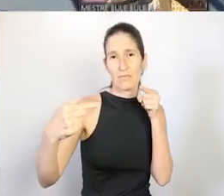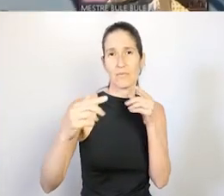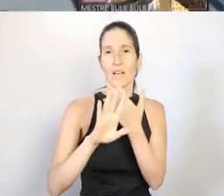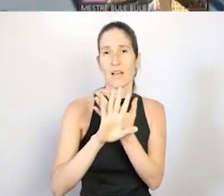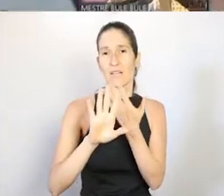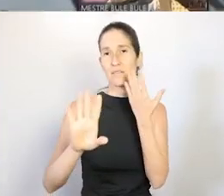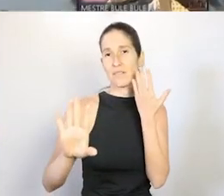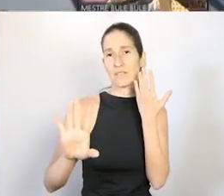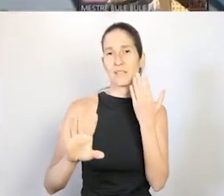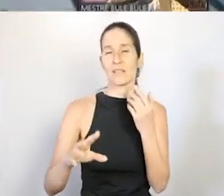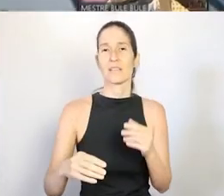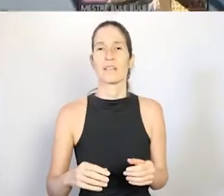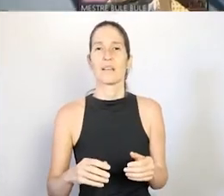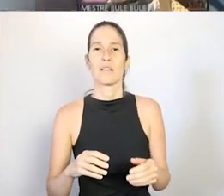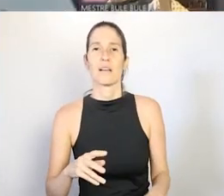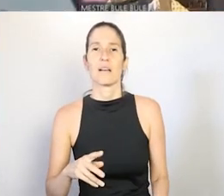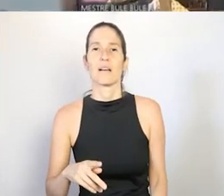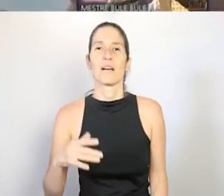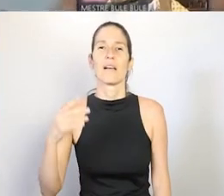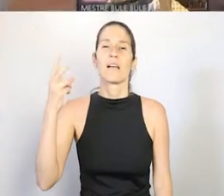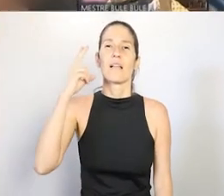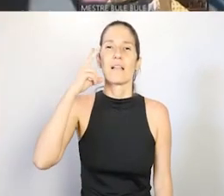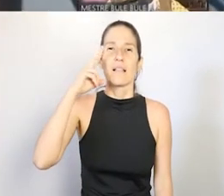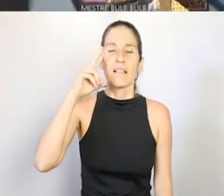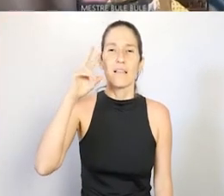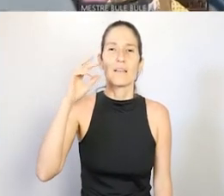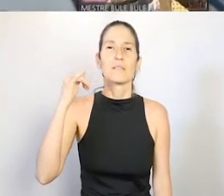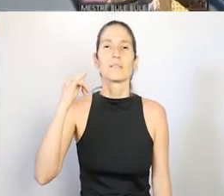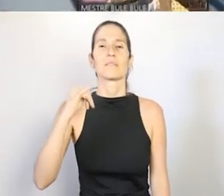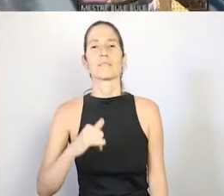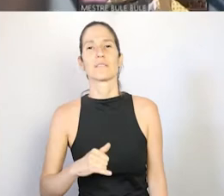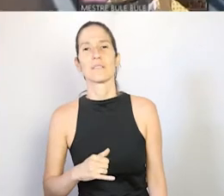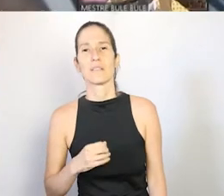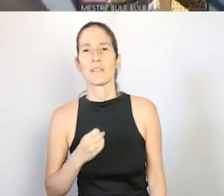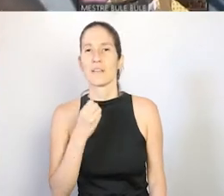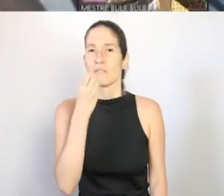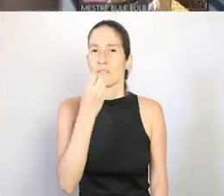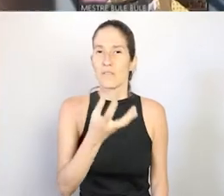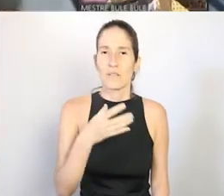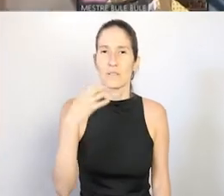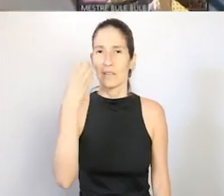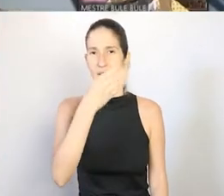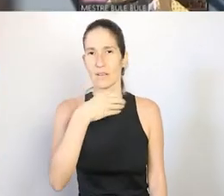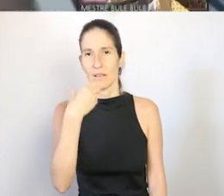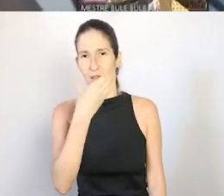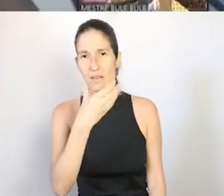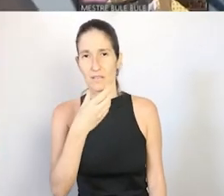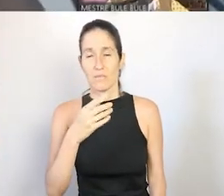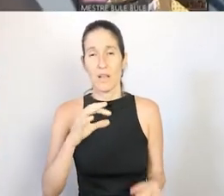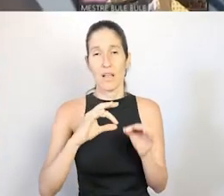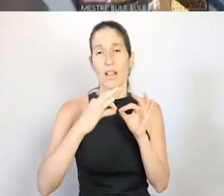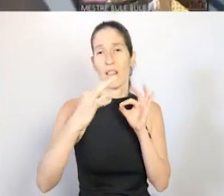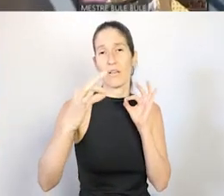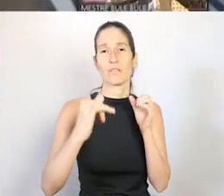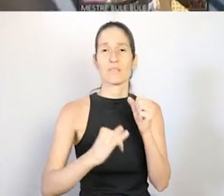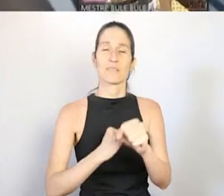coisa, levantou uma história, uma coisa. Contanto que tem vendo a gente. Do outro lado, mas está vendo. E aí?